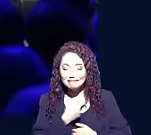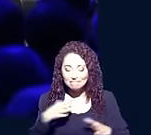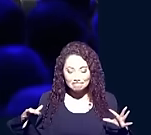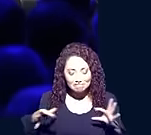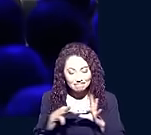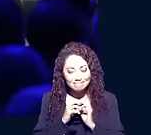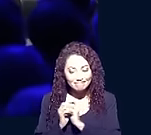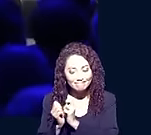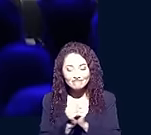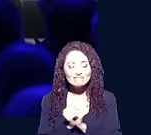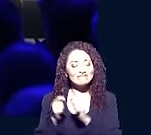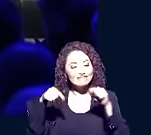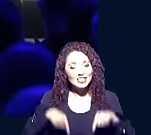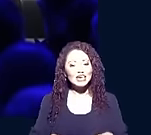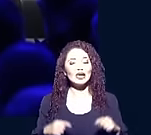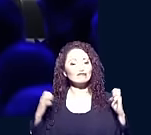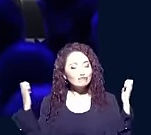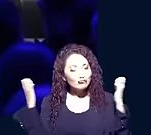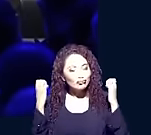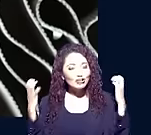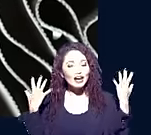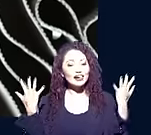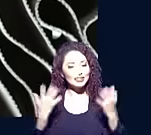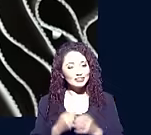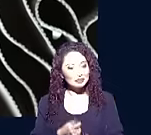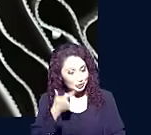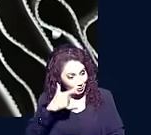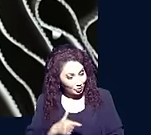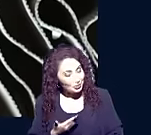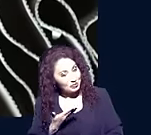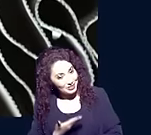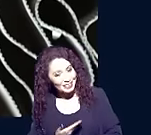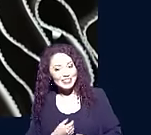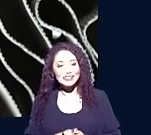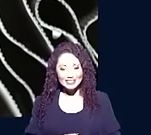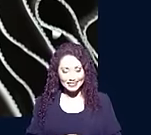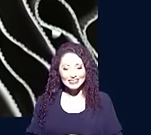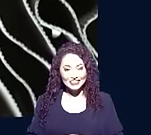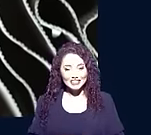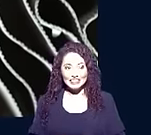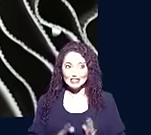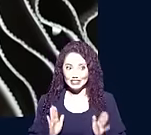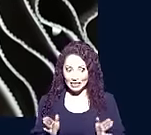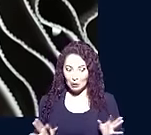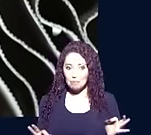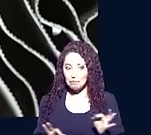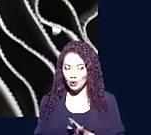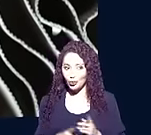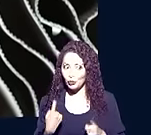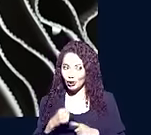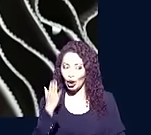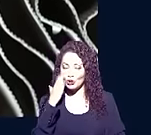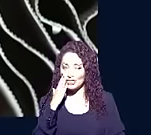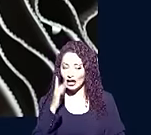presentes nesse evento de novo contigo já preparado porque a gente sabe que vem